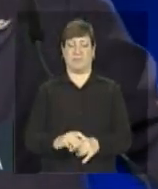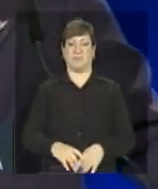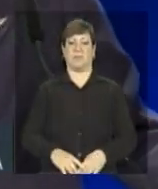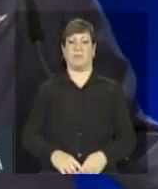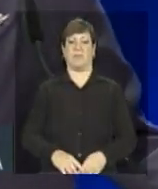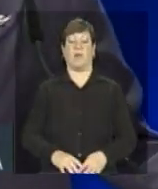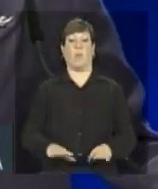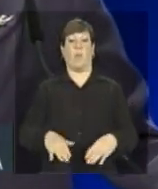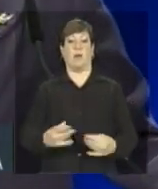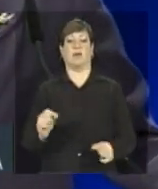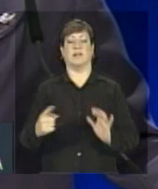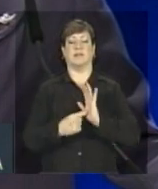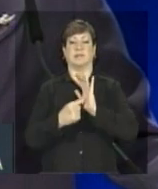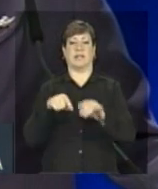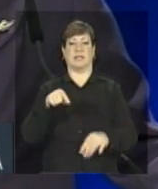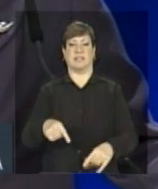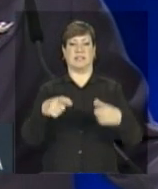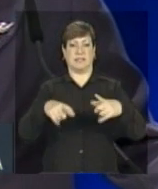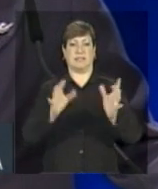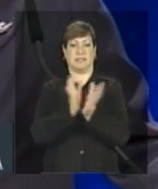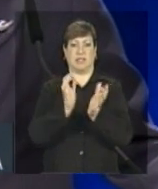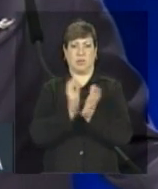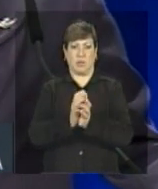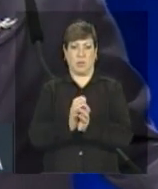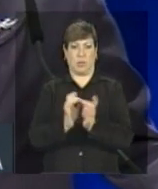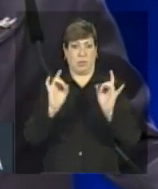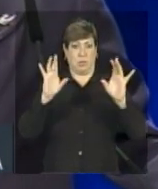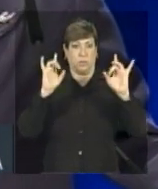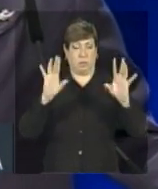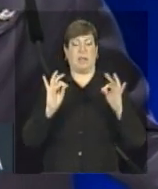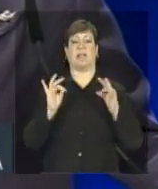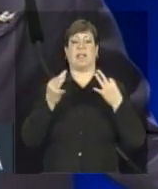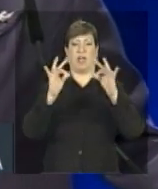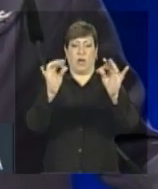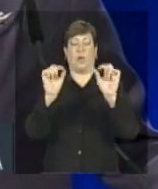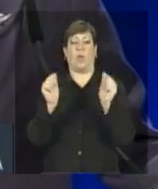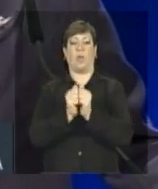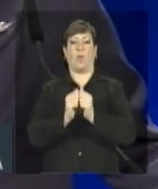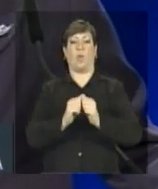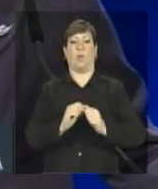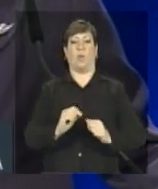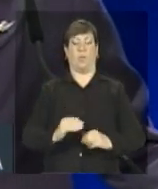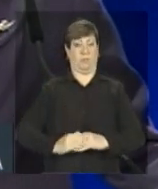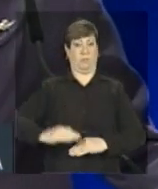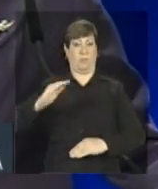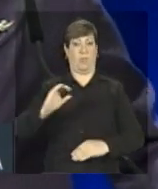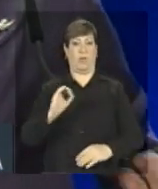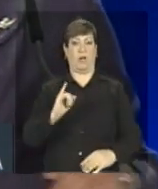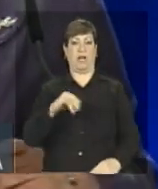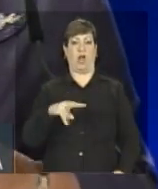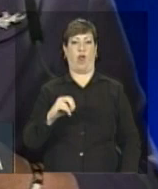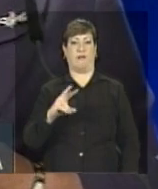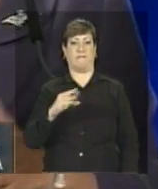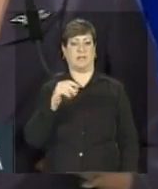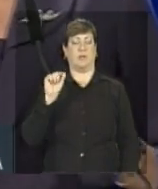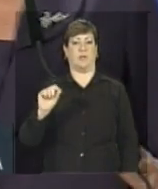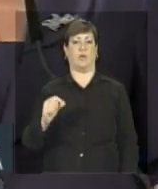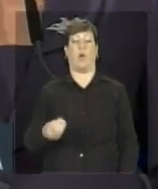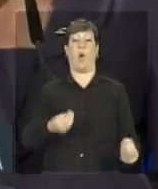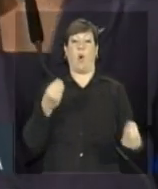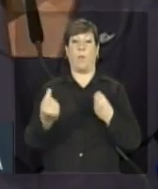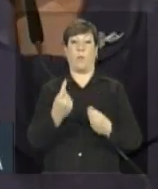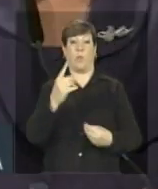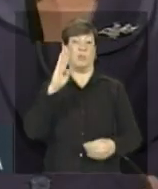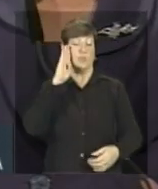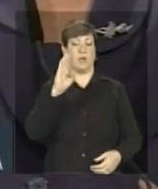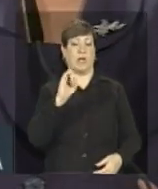Ao realçar o setor de alta tecnologia, com elevado fator de inovação, como um dos